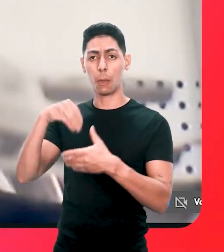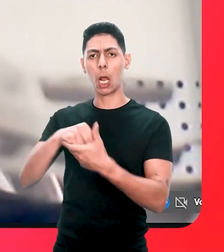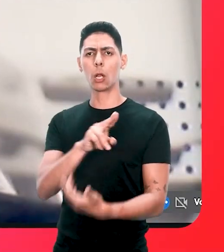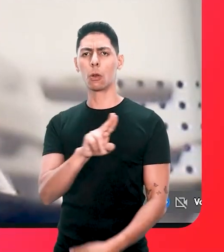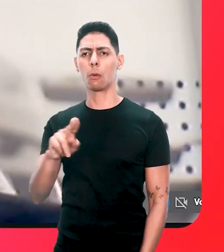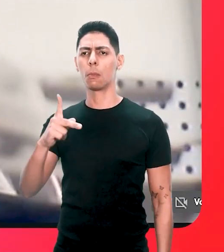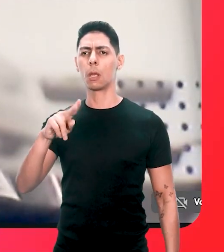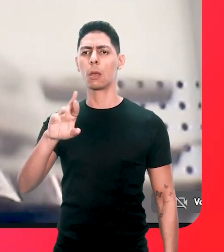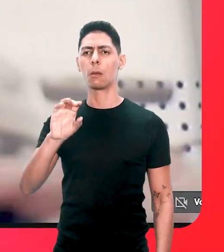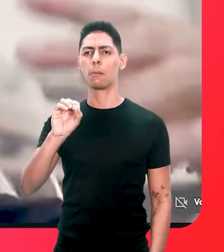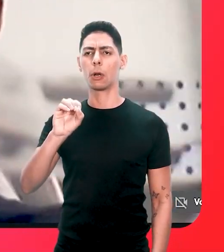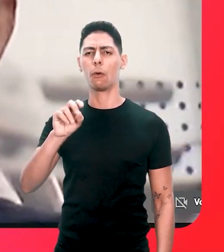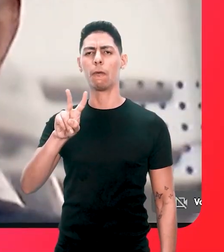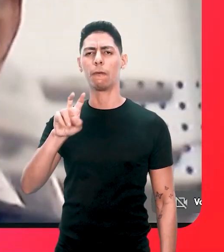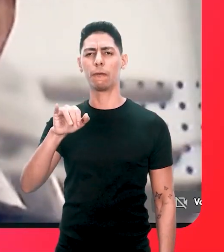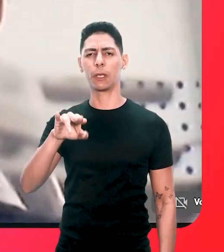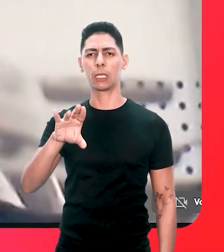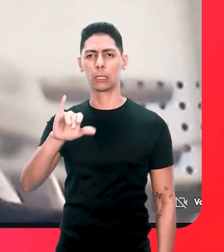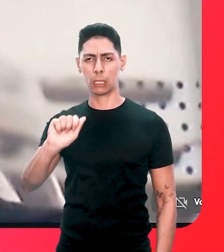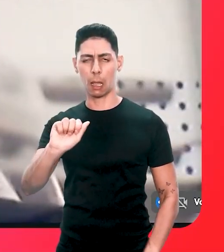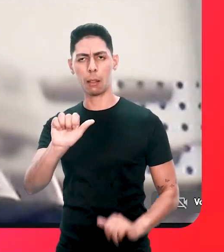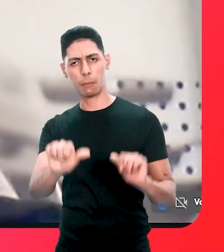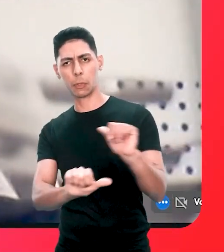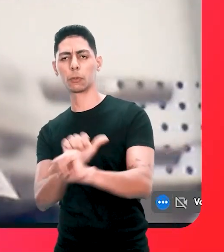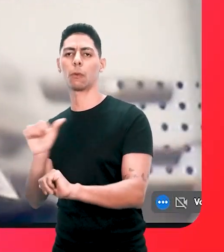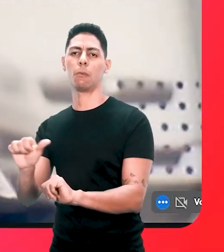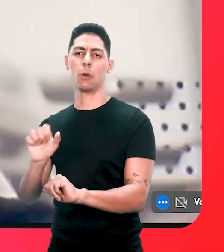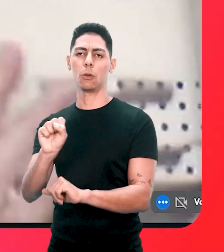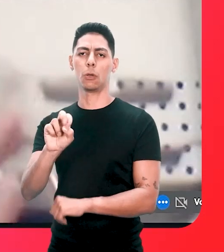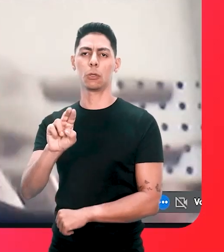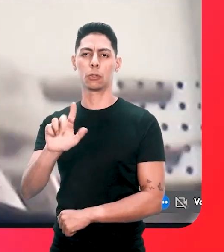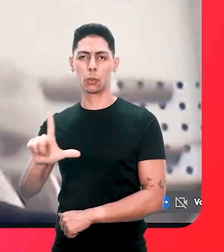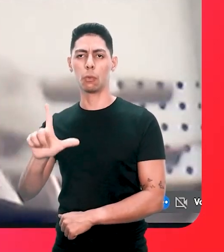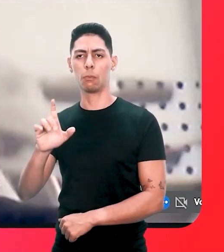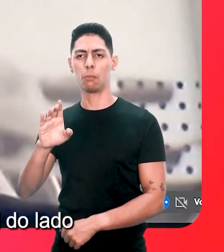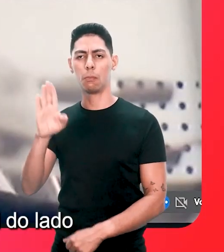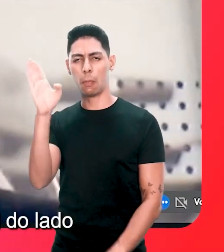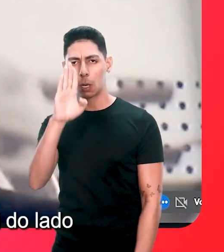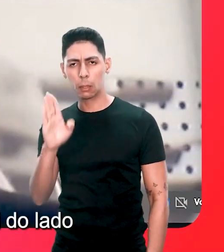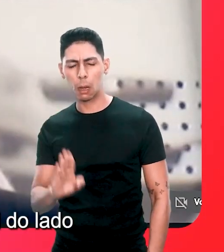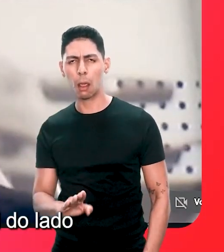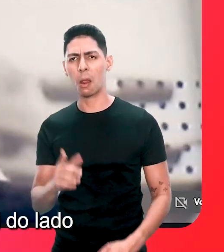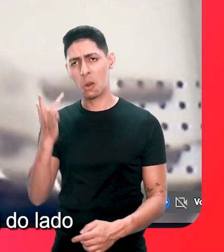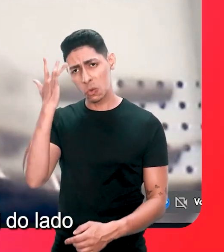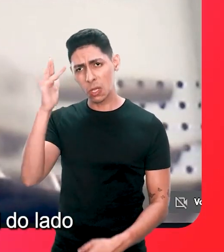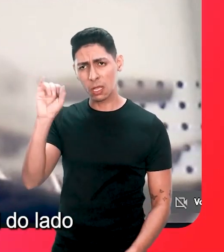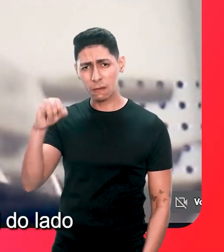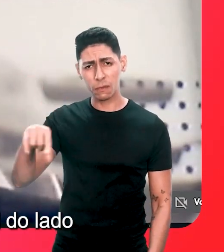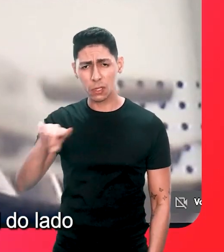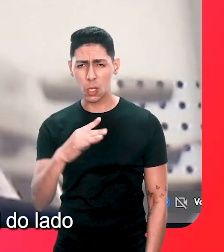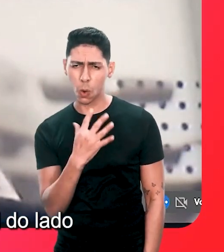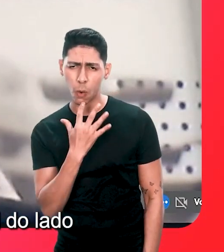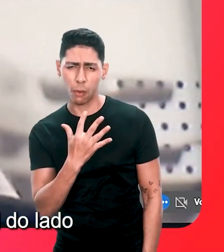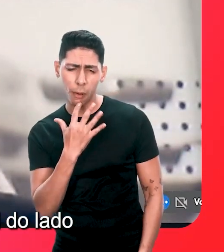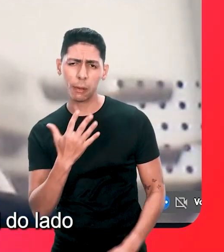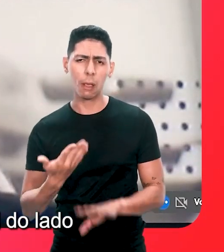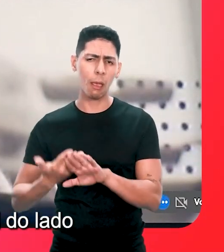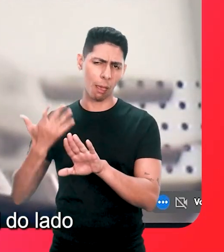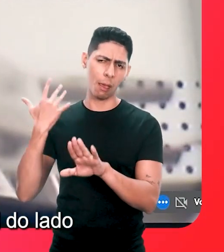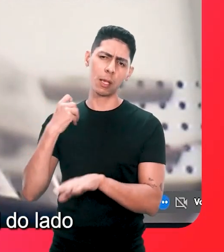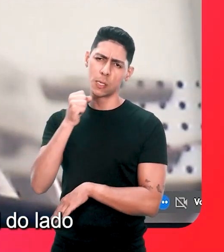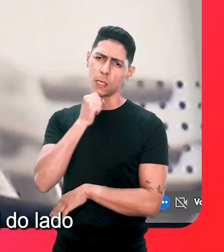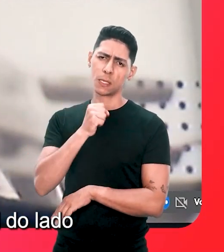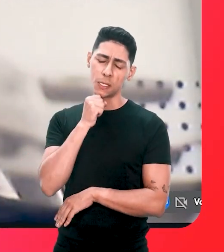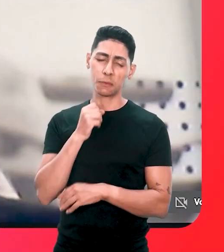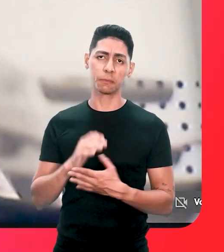Província, se chamava, que depois virou Sul Brasileiro, e depois do Sul Brasileiro, não sei quem é que... Não lembro quem é que